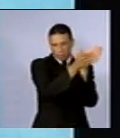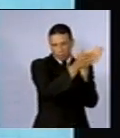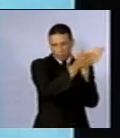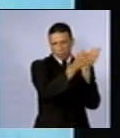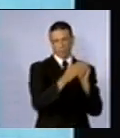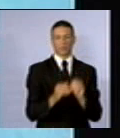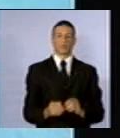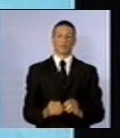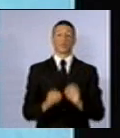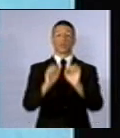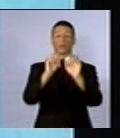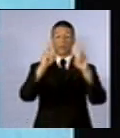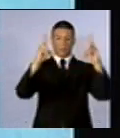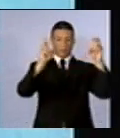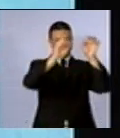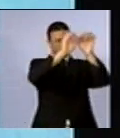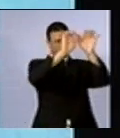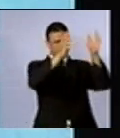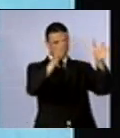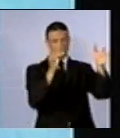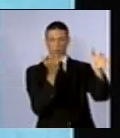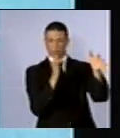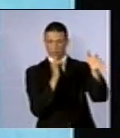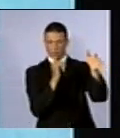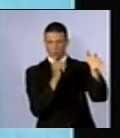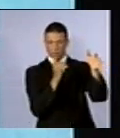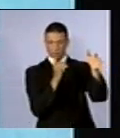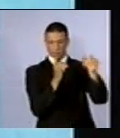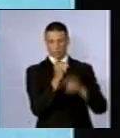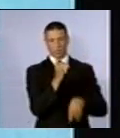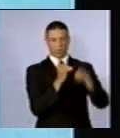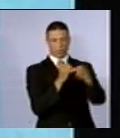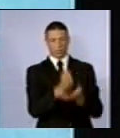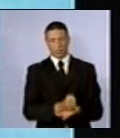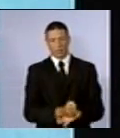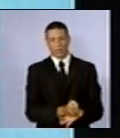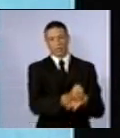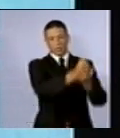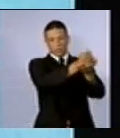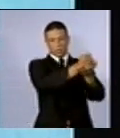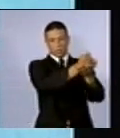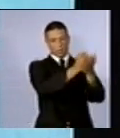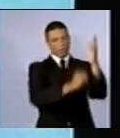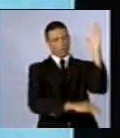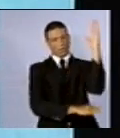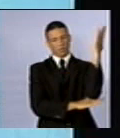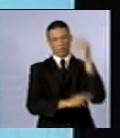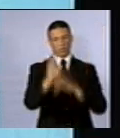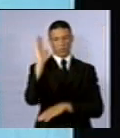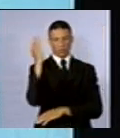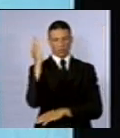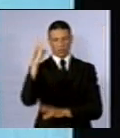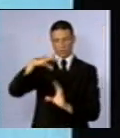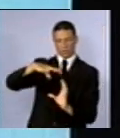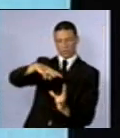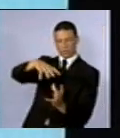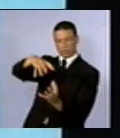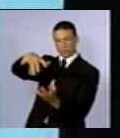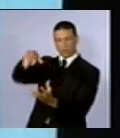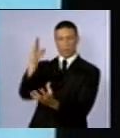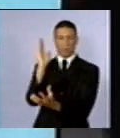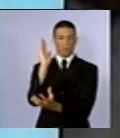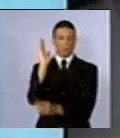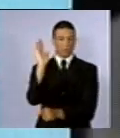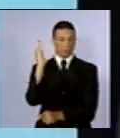Campo magnético que estrutura, estabelece as relações e dá suporte a todas as estruturas biológicas de nosso planeta.